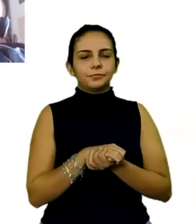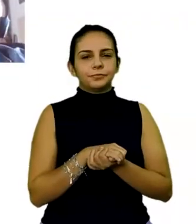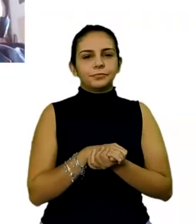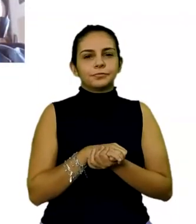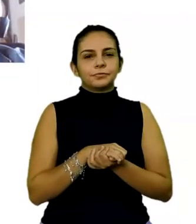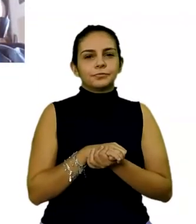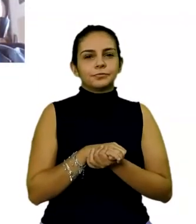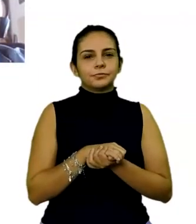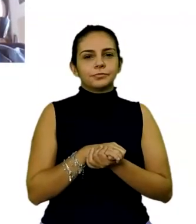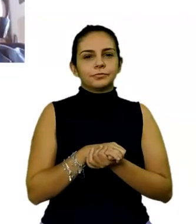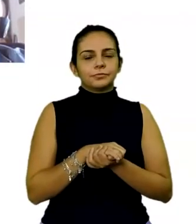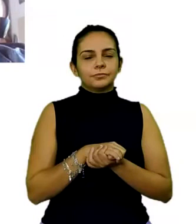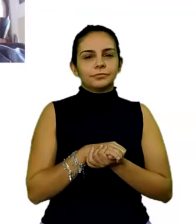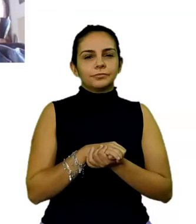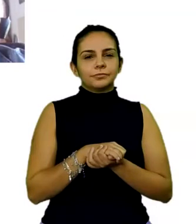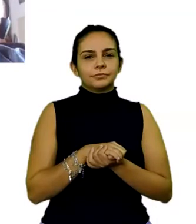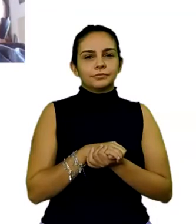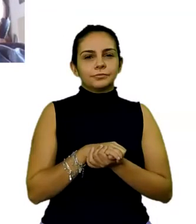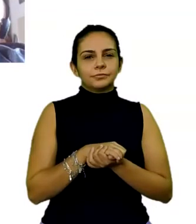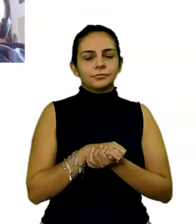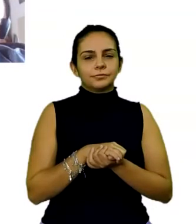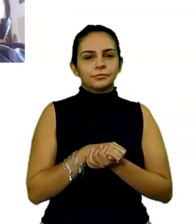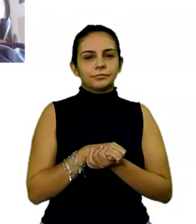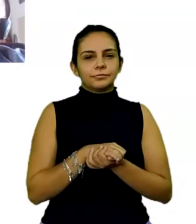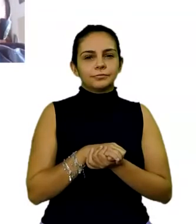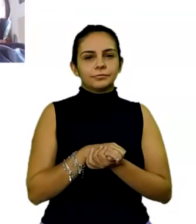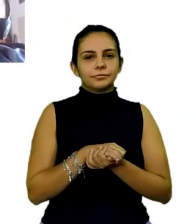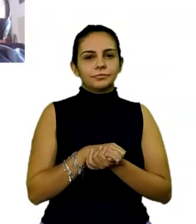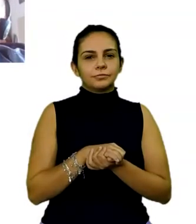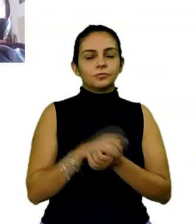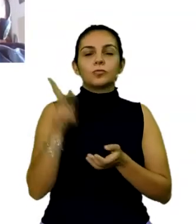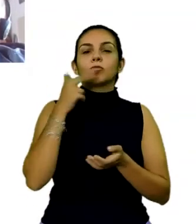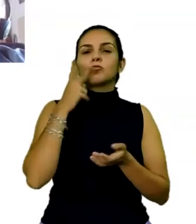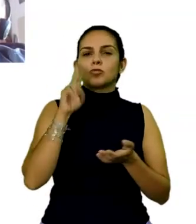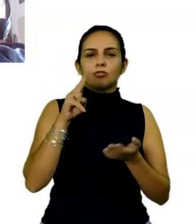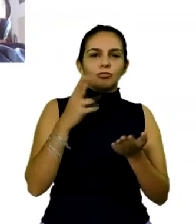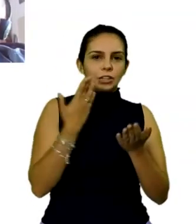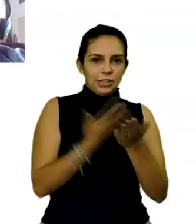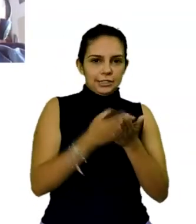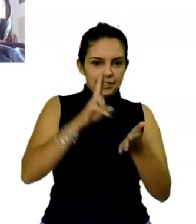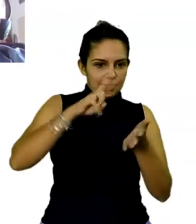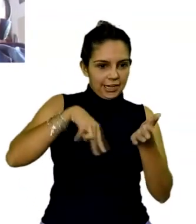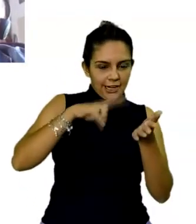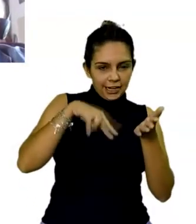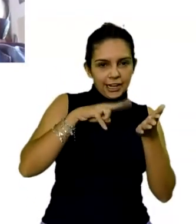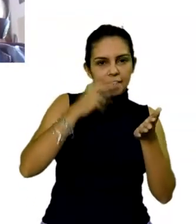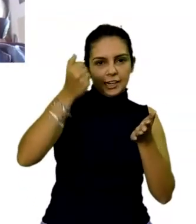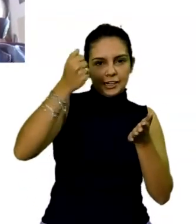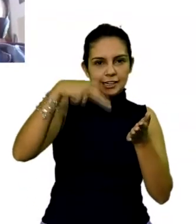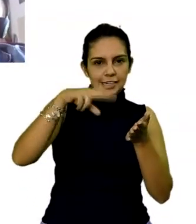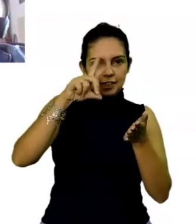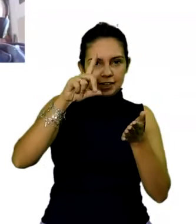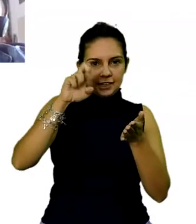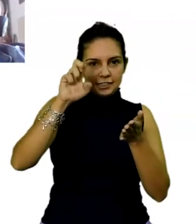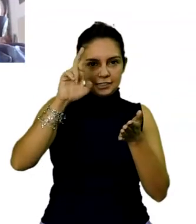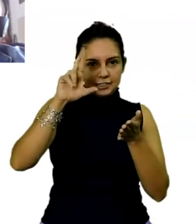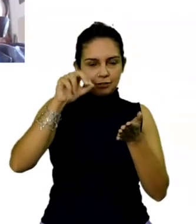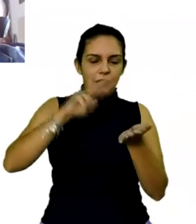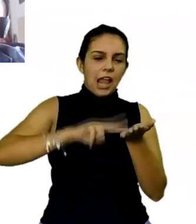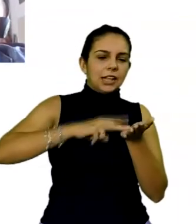Mas eu acho que nunca, estudando Anderson, lendo Anderson,